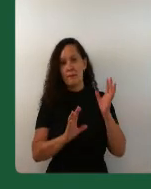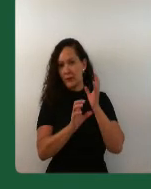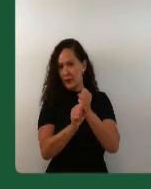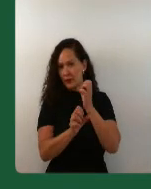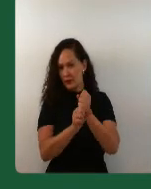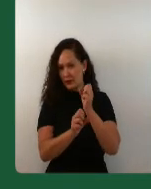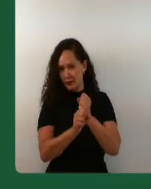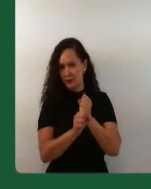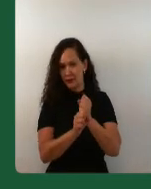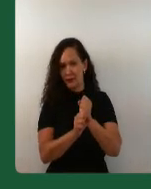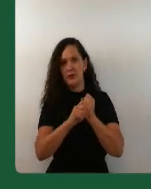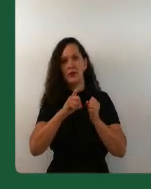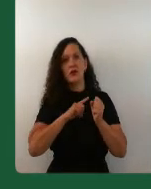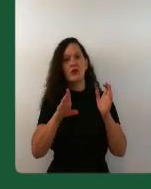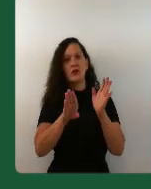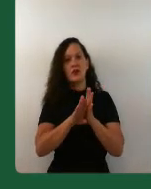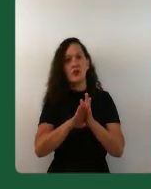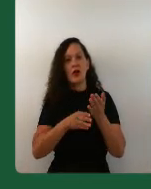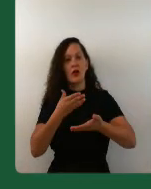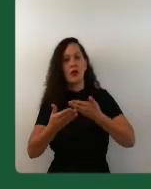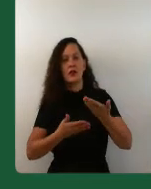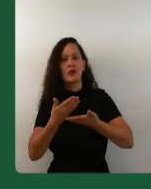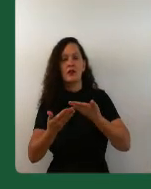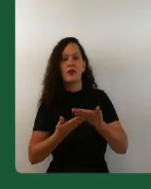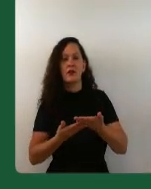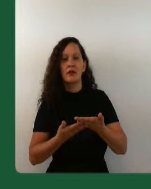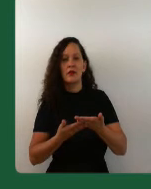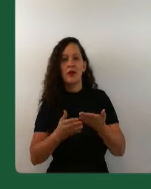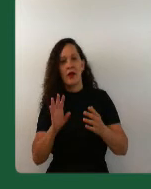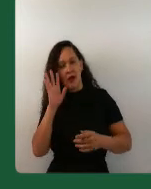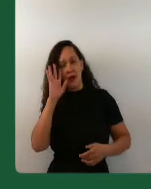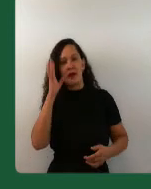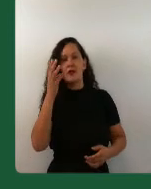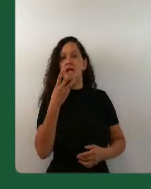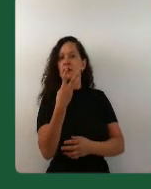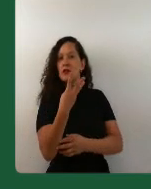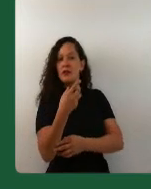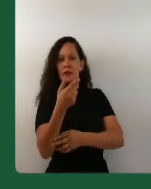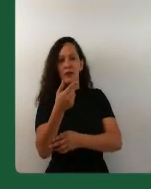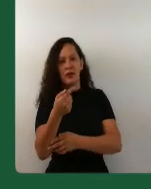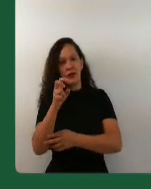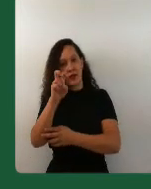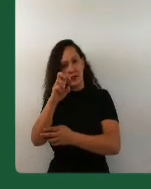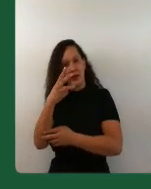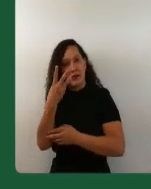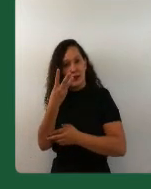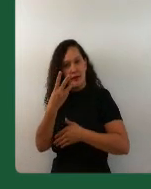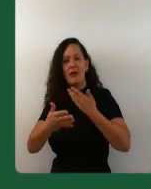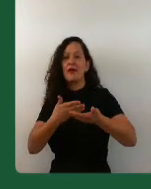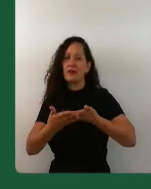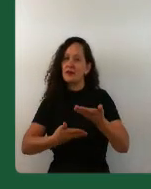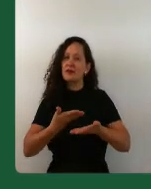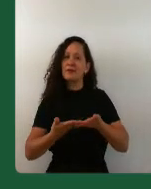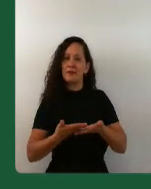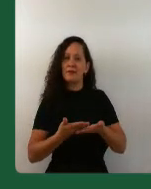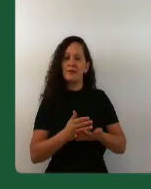total, a gente chega a realizar 3.753